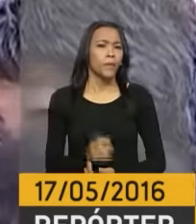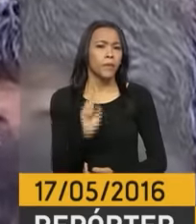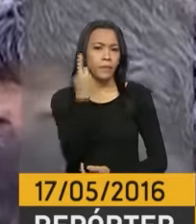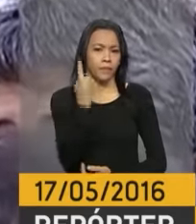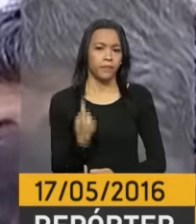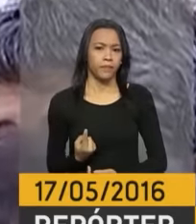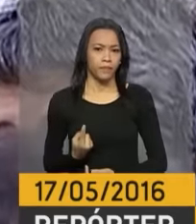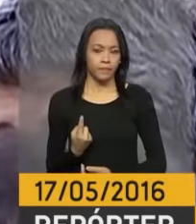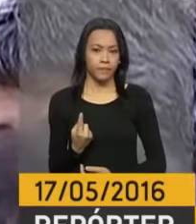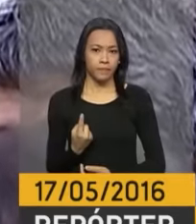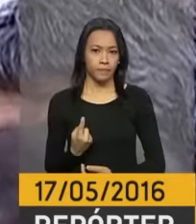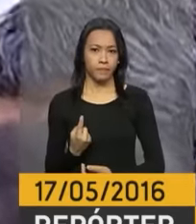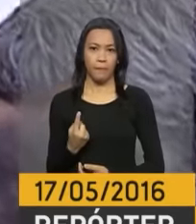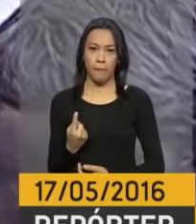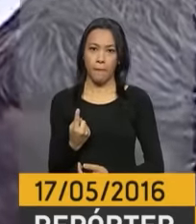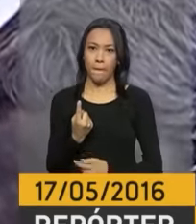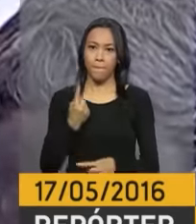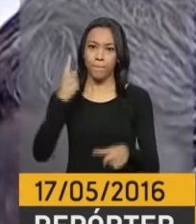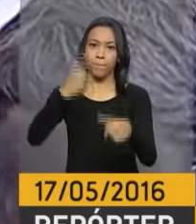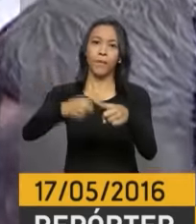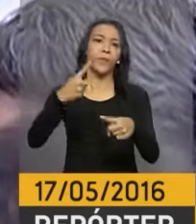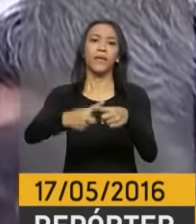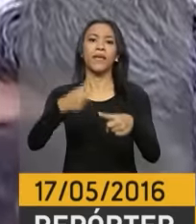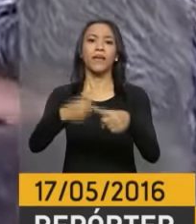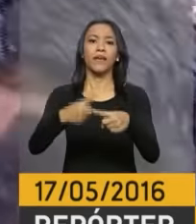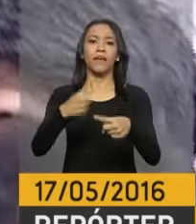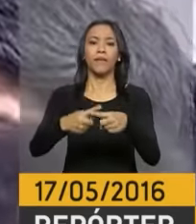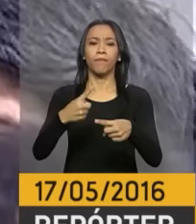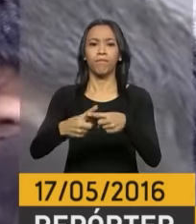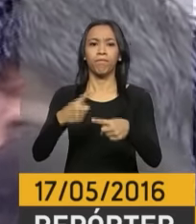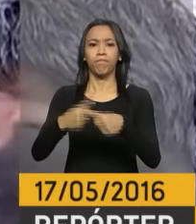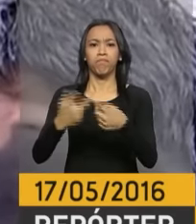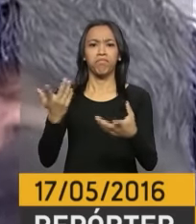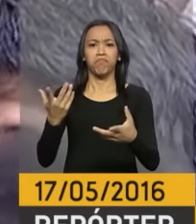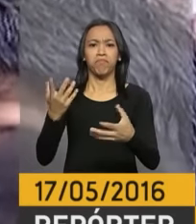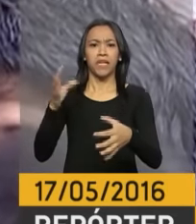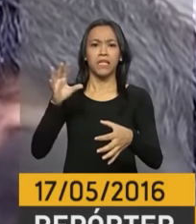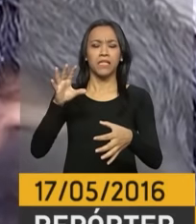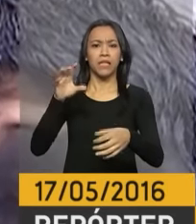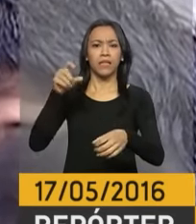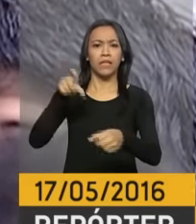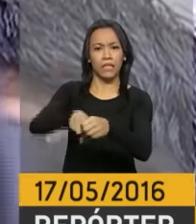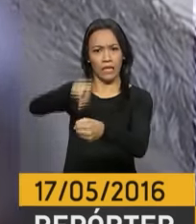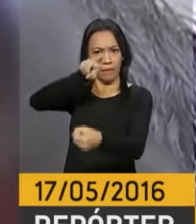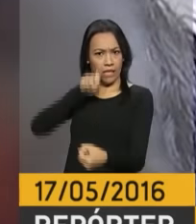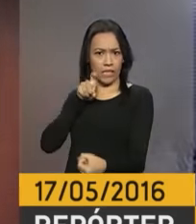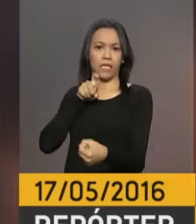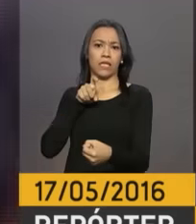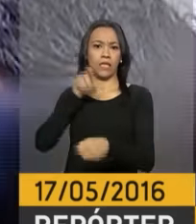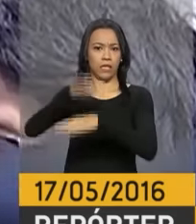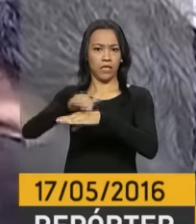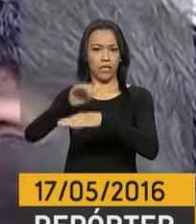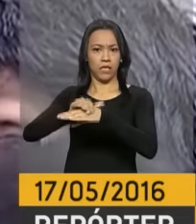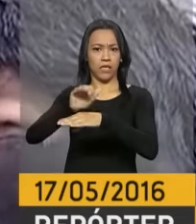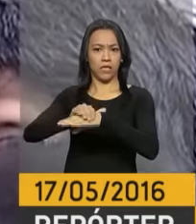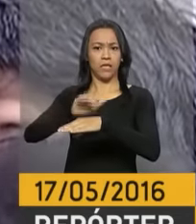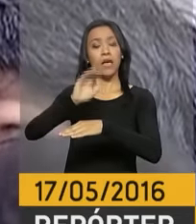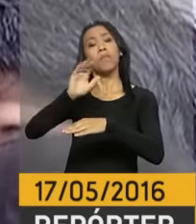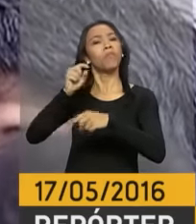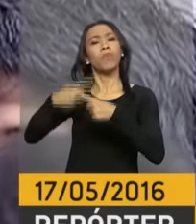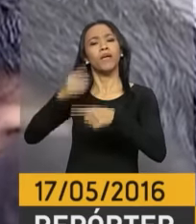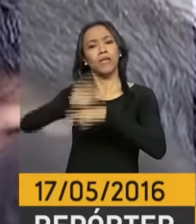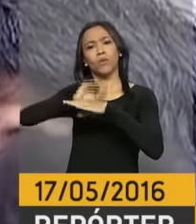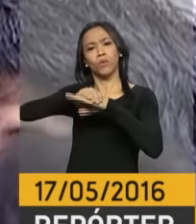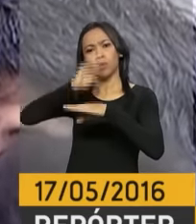Primeiramente, por que não independência do Banco Central? E o senhor, tendo um histórico